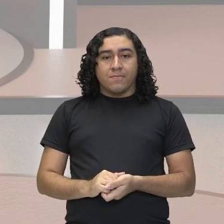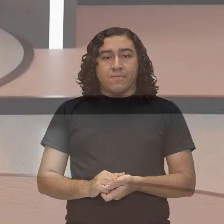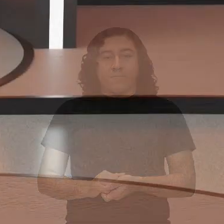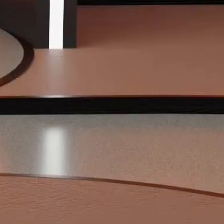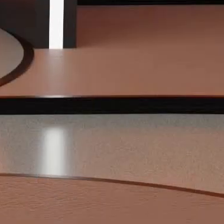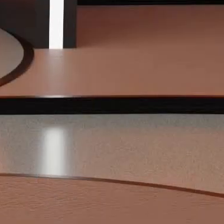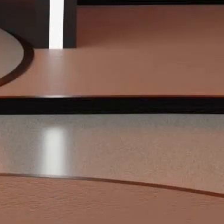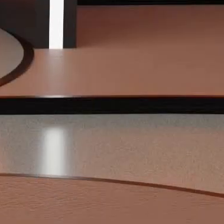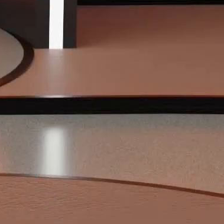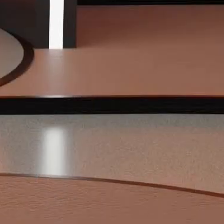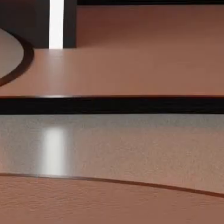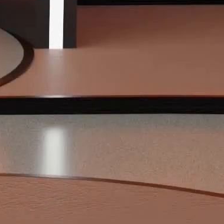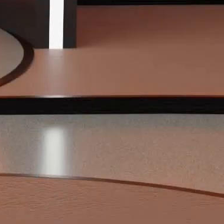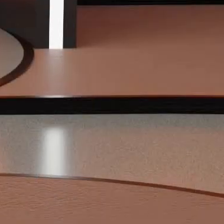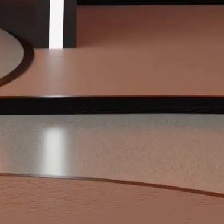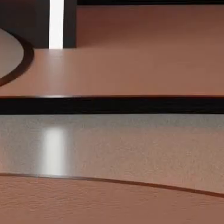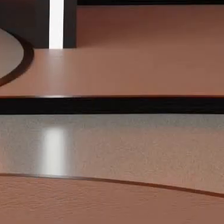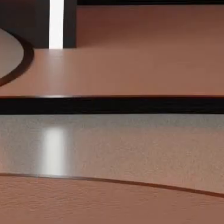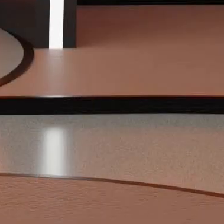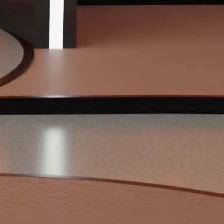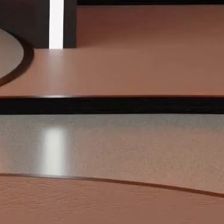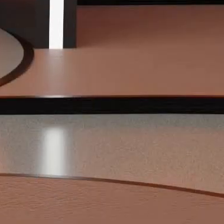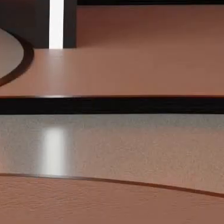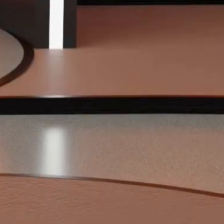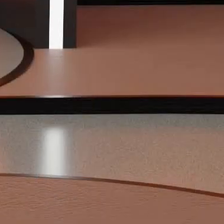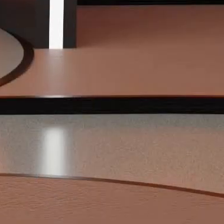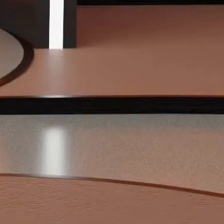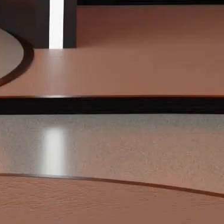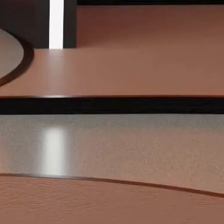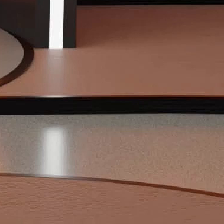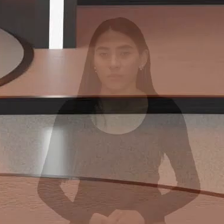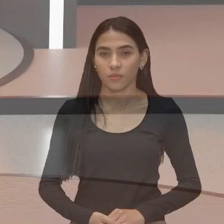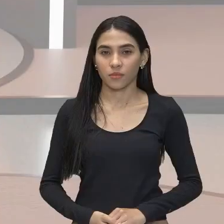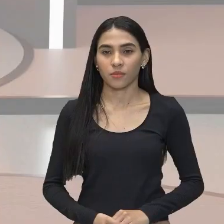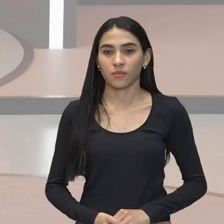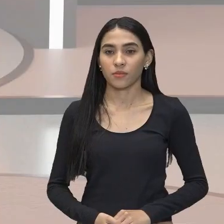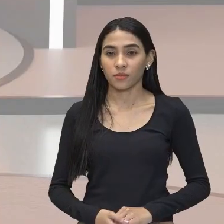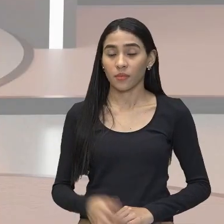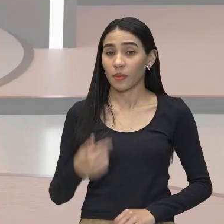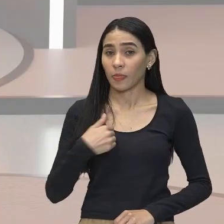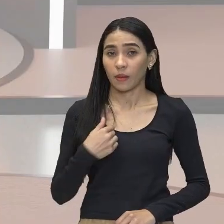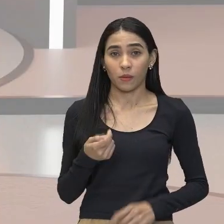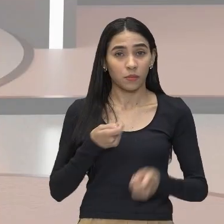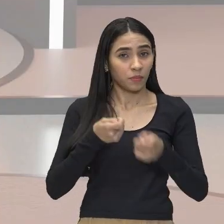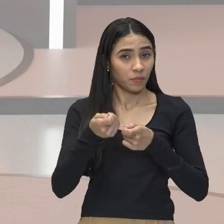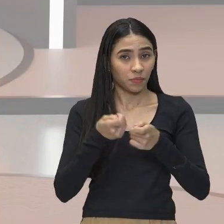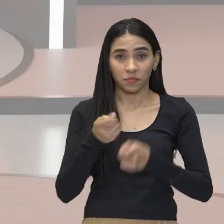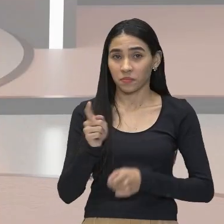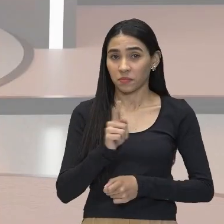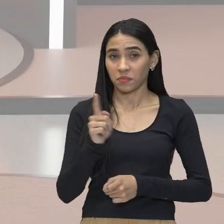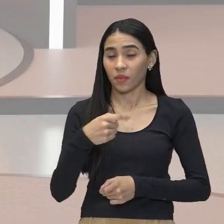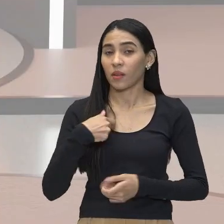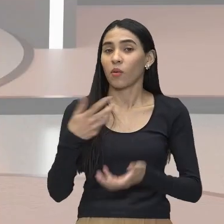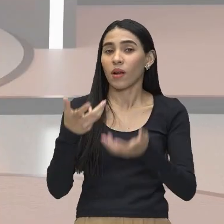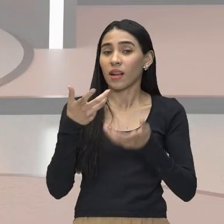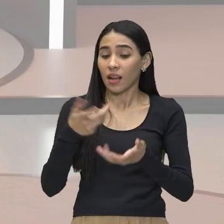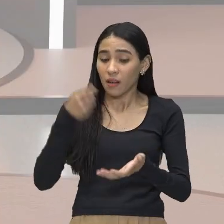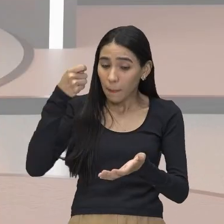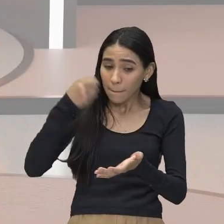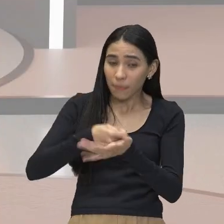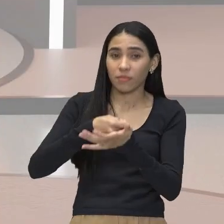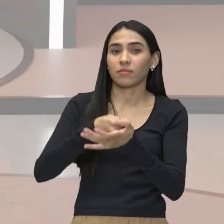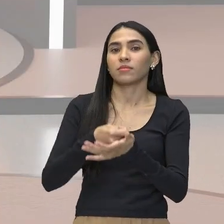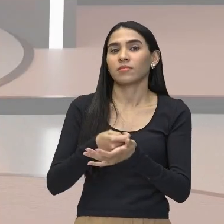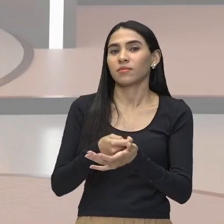é? Eu não controlo o mundo, eu não controlo as coisas. Eu quero que seja desse jeito, mas